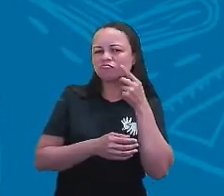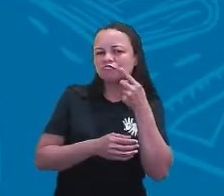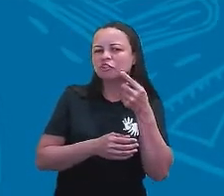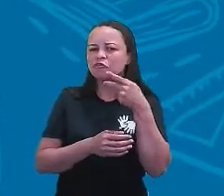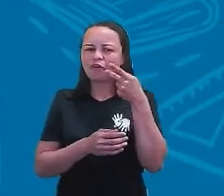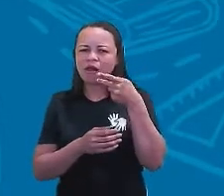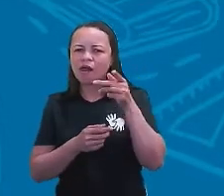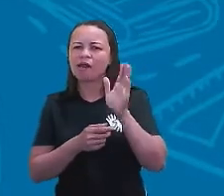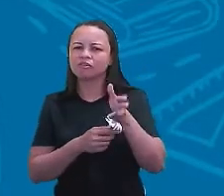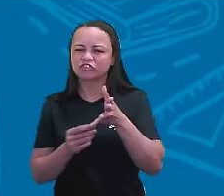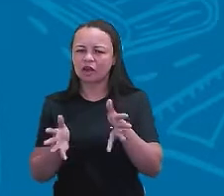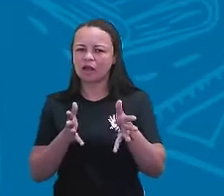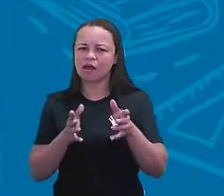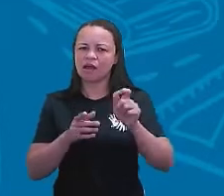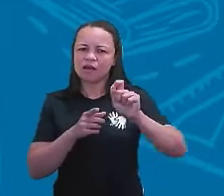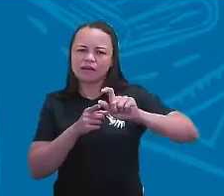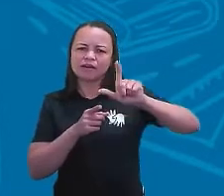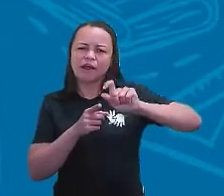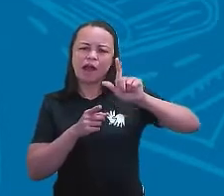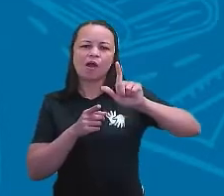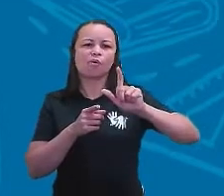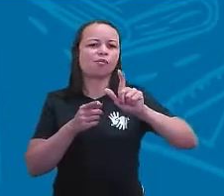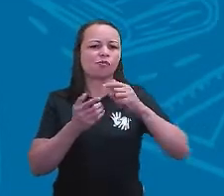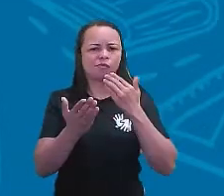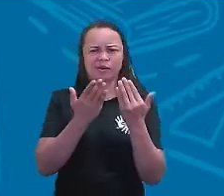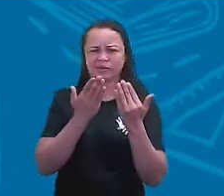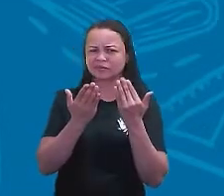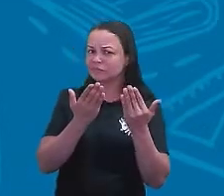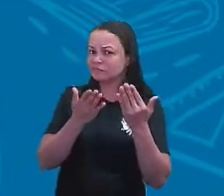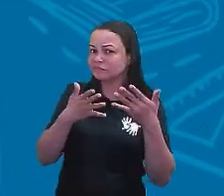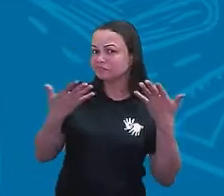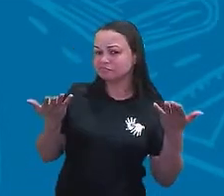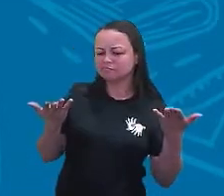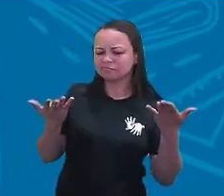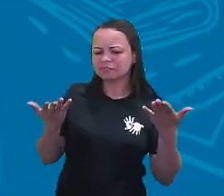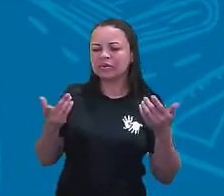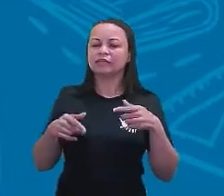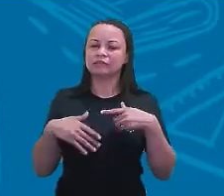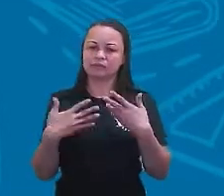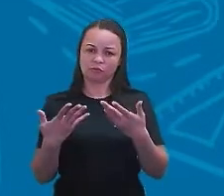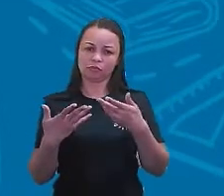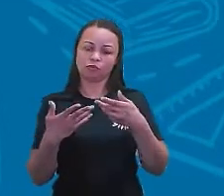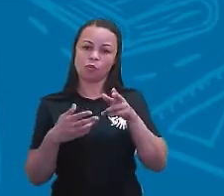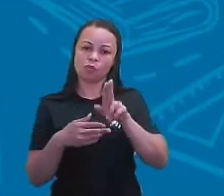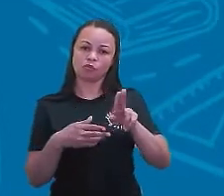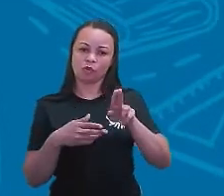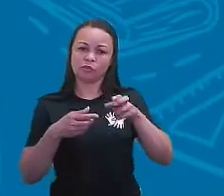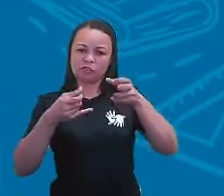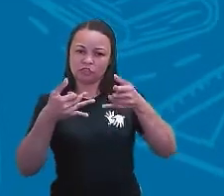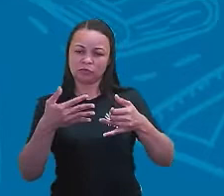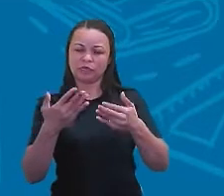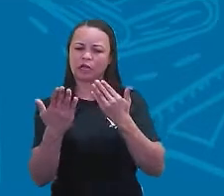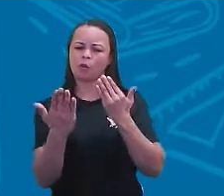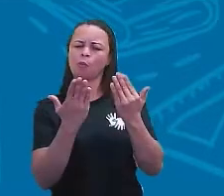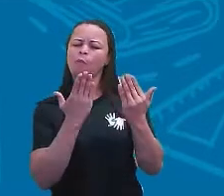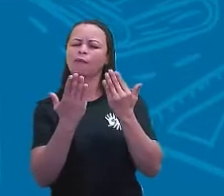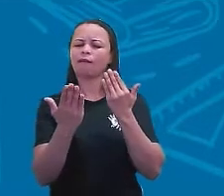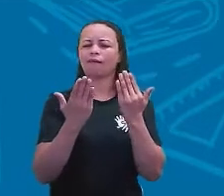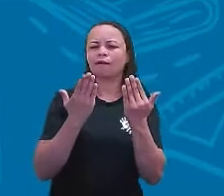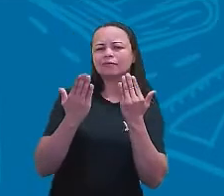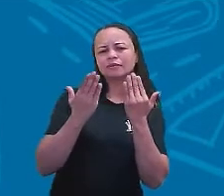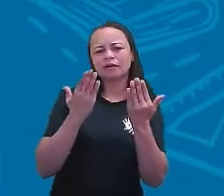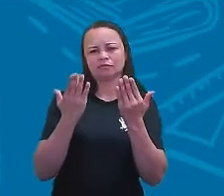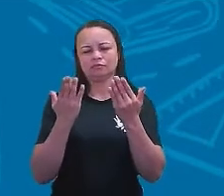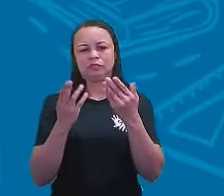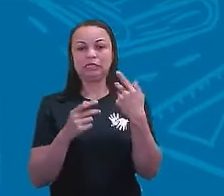gente, a gente tem aí o comparativo, como o nome já diz, ele está comparando algo. E como na língua portuguesa a gente tem